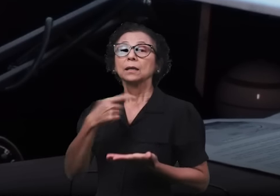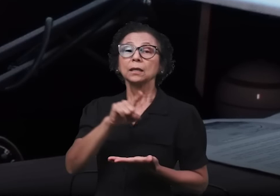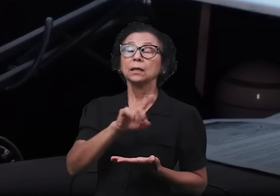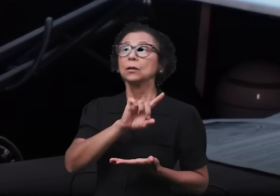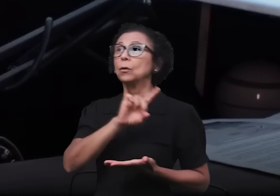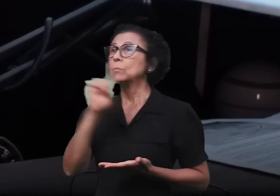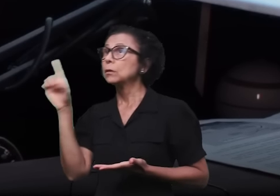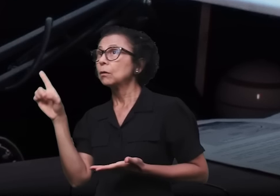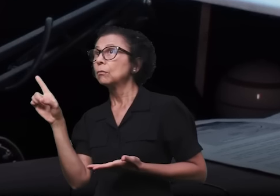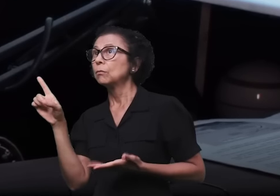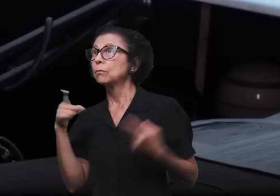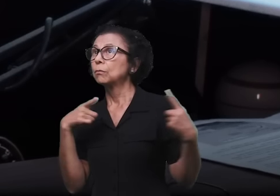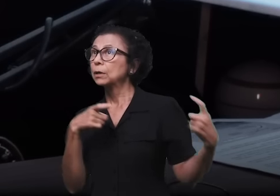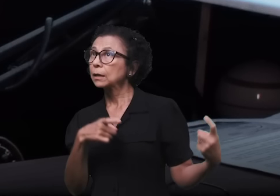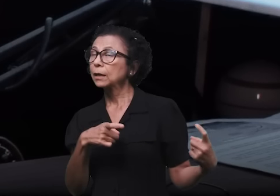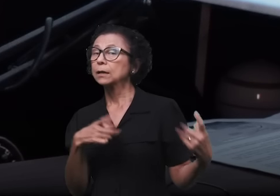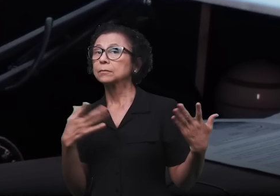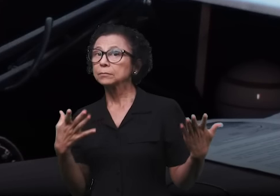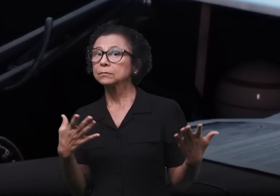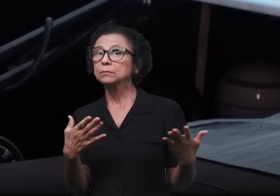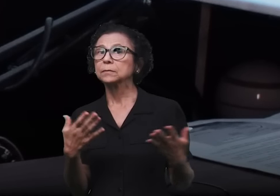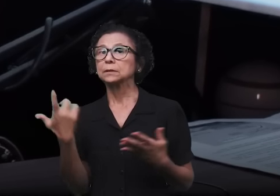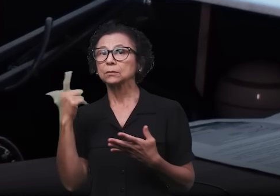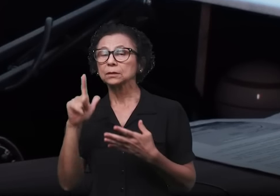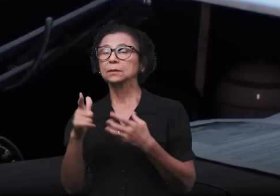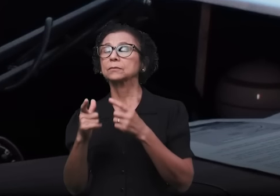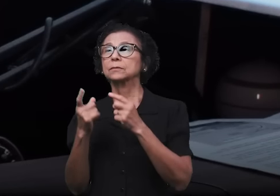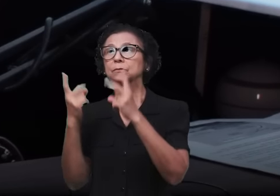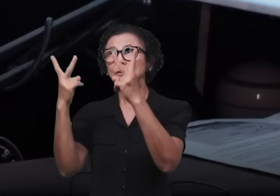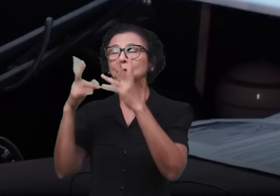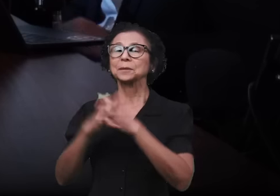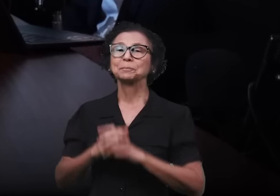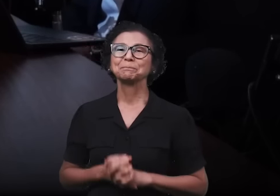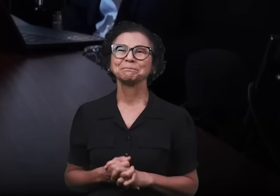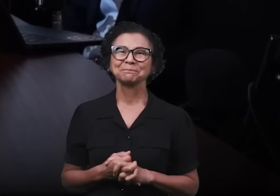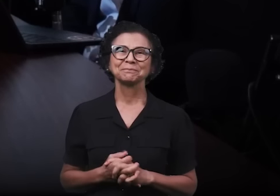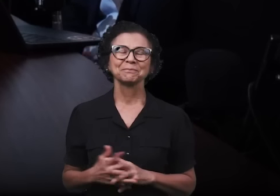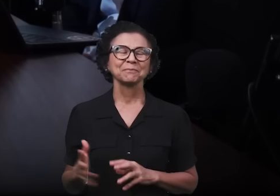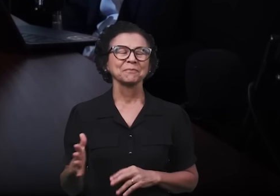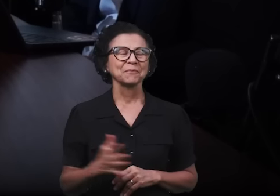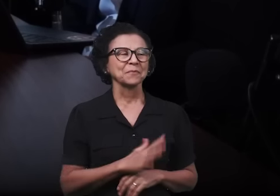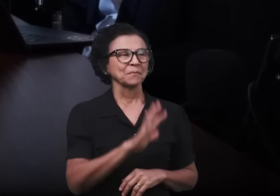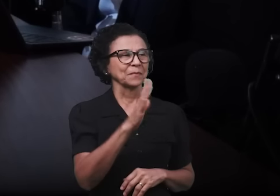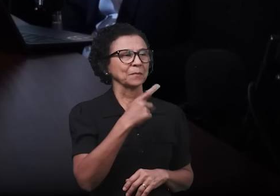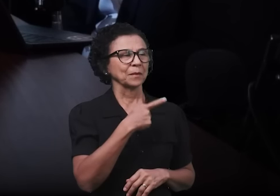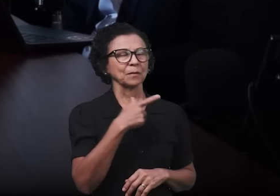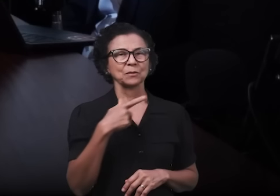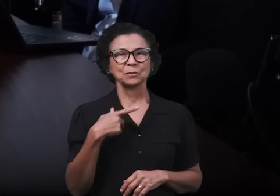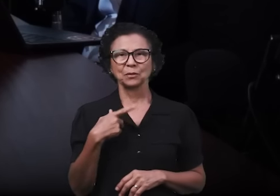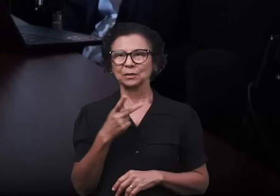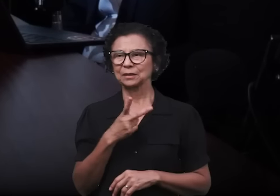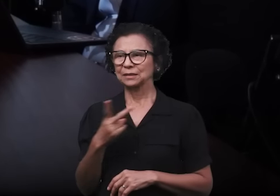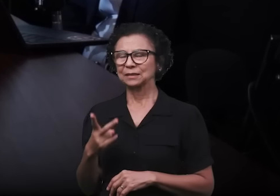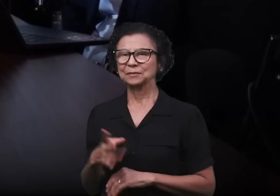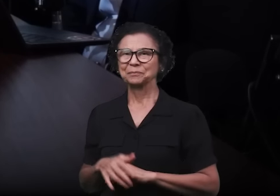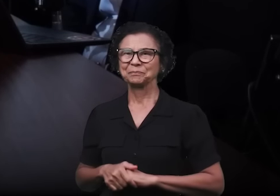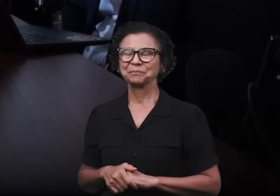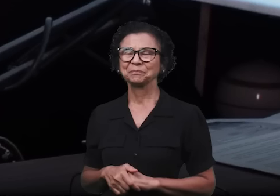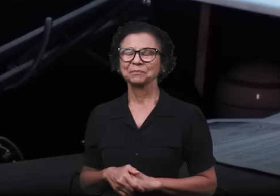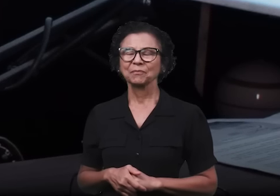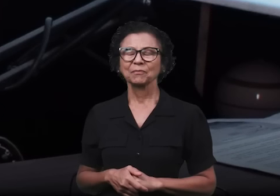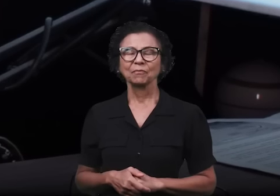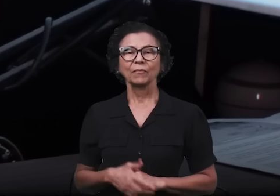já avançado e eu quero me despedir do pastor Carlos. Pai do Senhor. Pastor Mauro. A paz do Senhor Jesus.